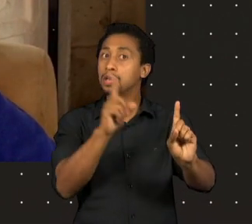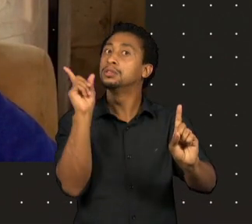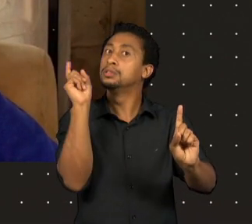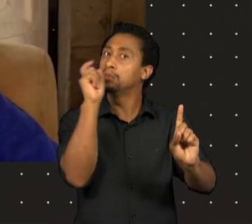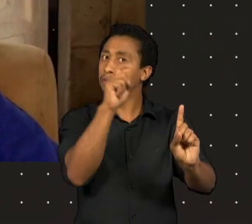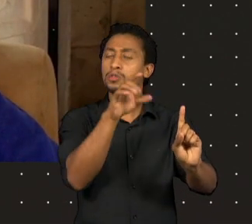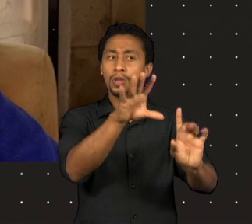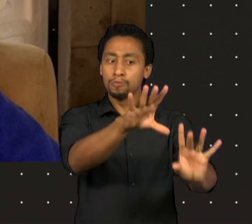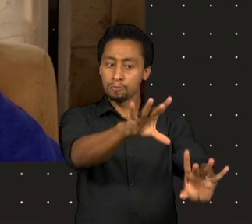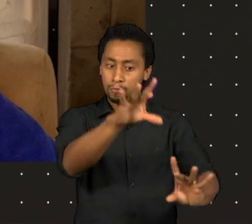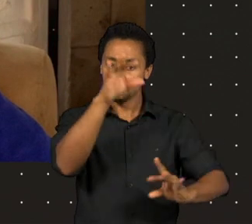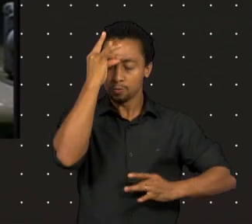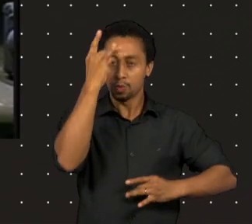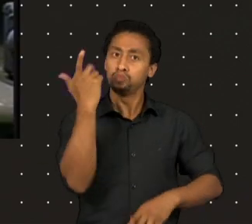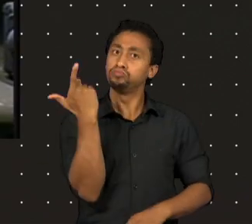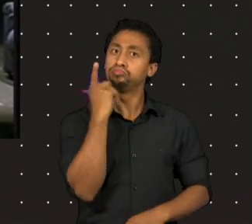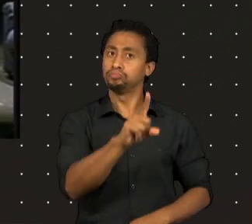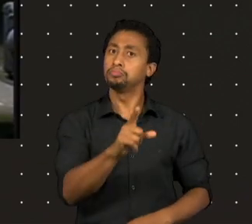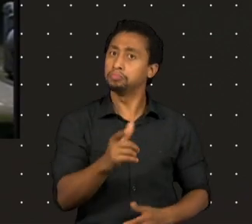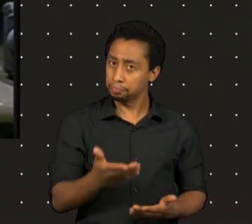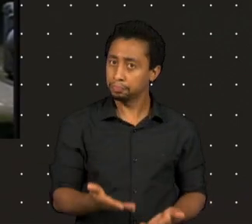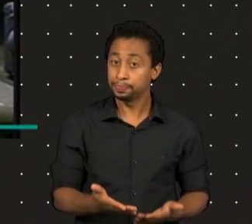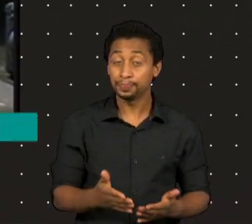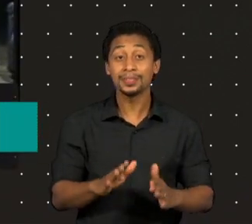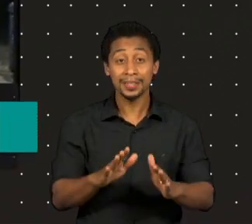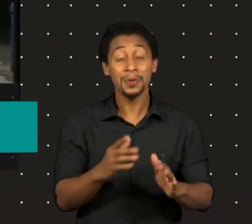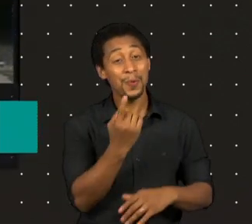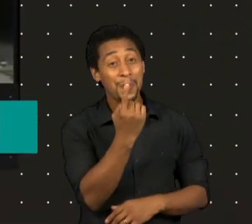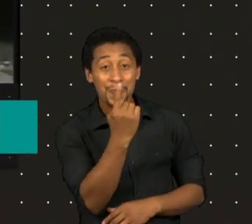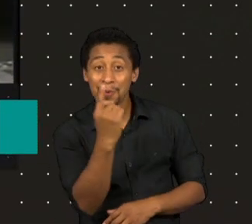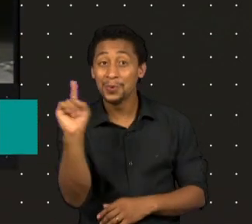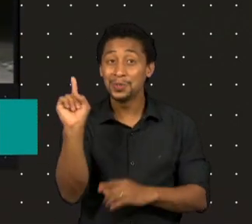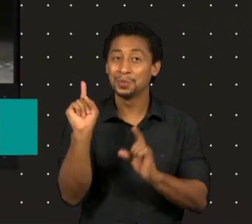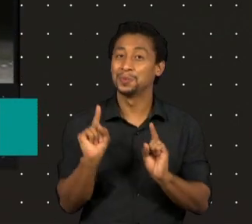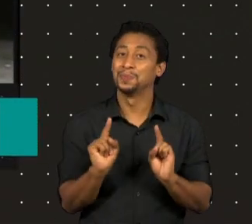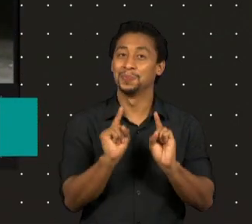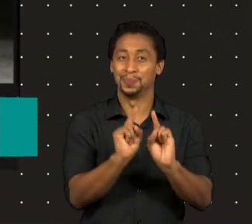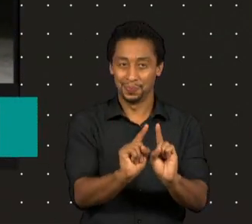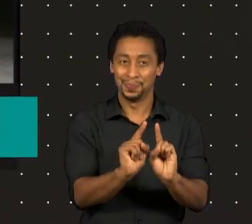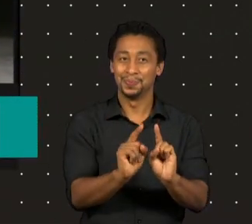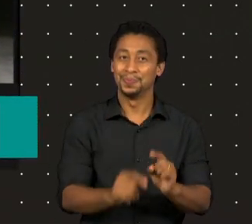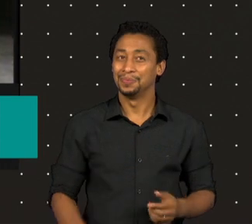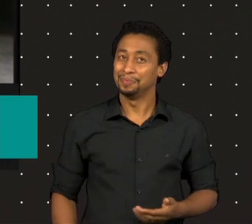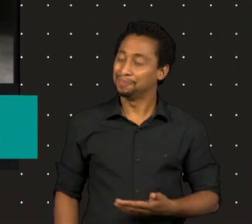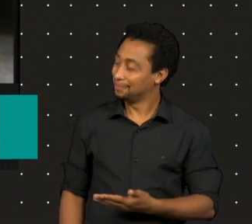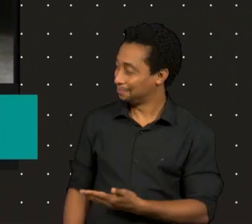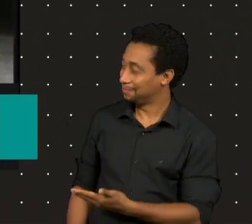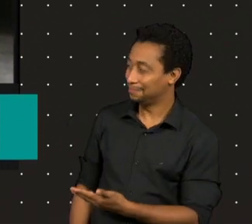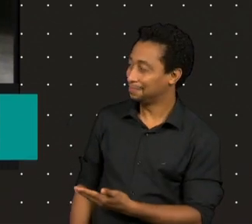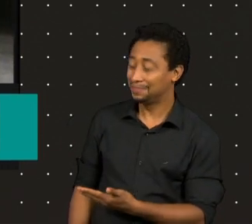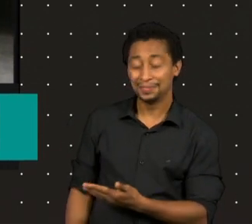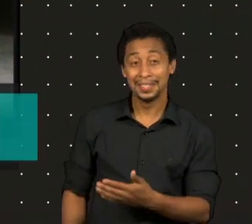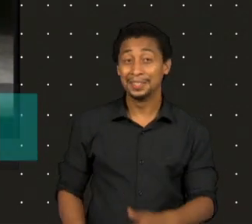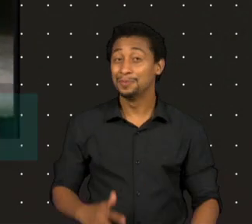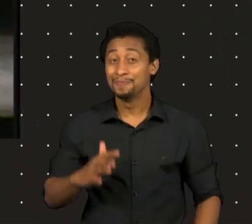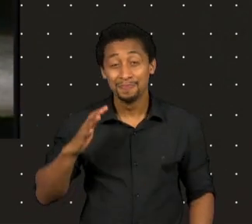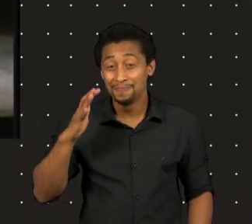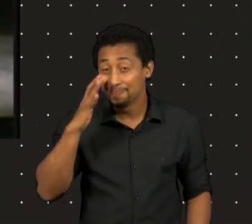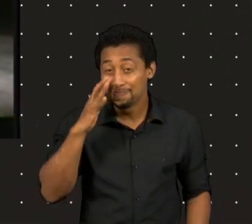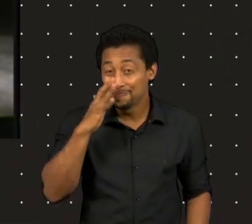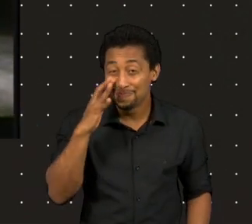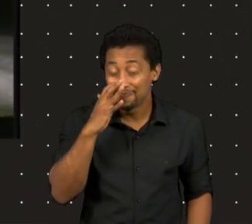extremamente complicada. E, para terminar, eu fiquei encantado ao